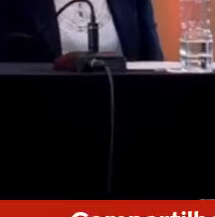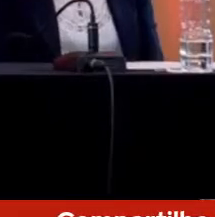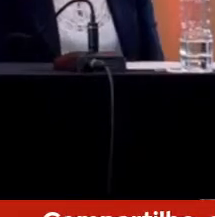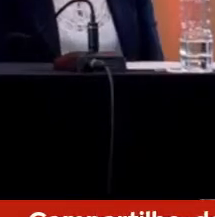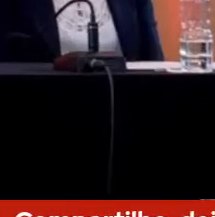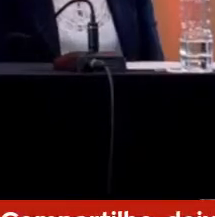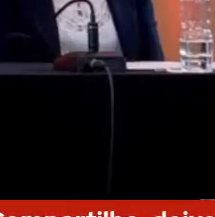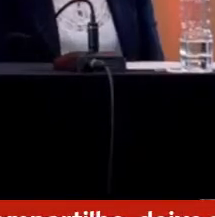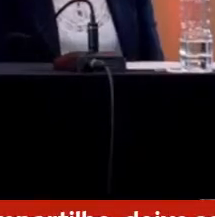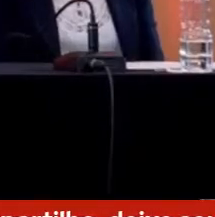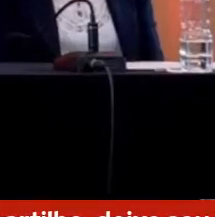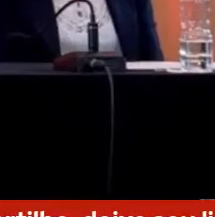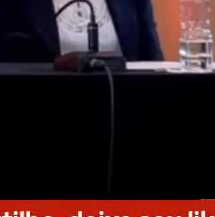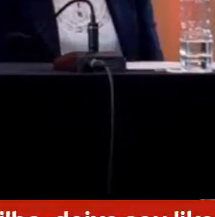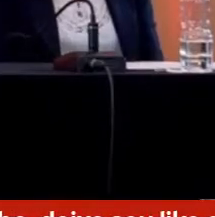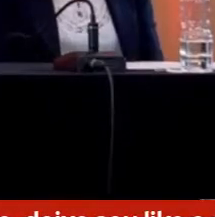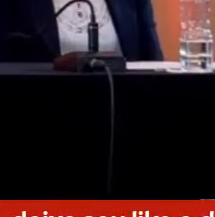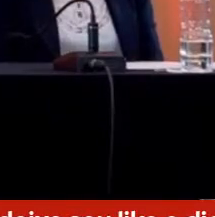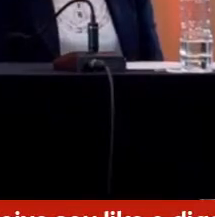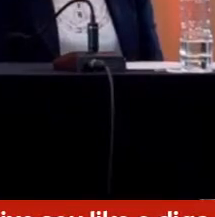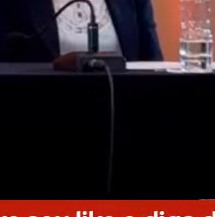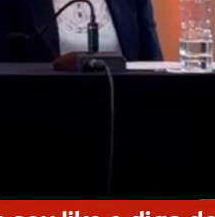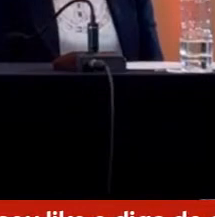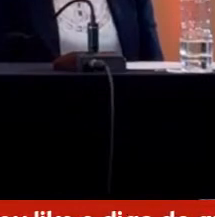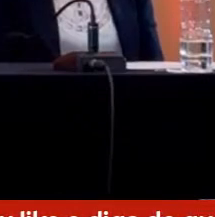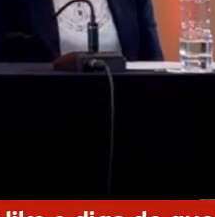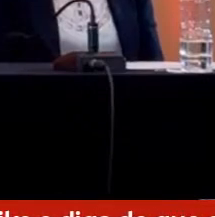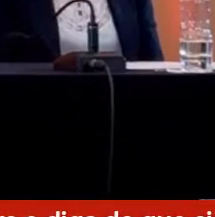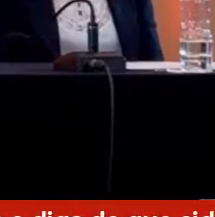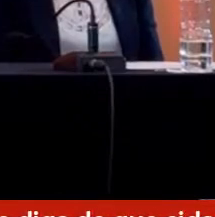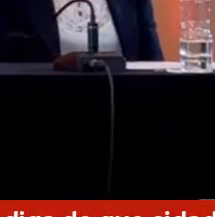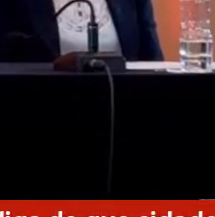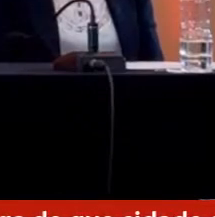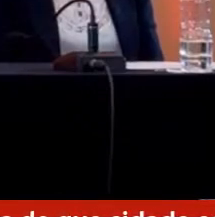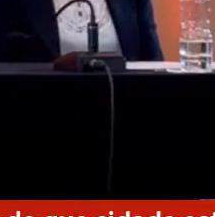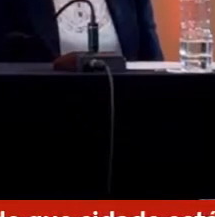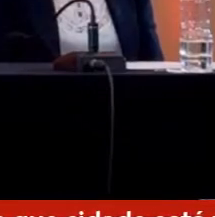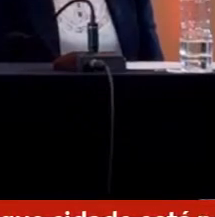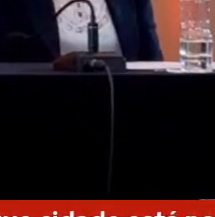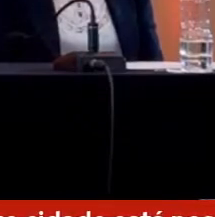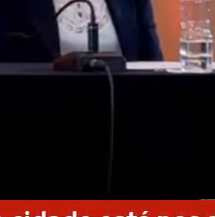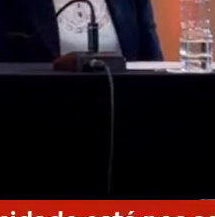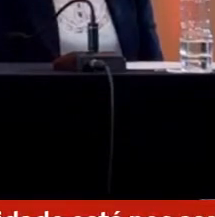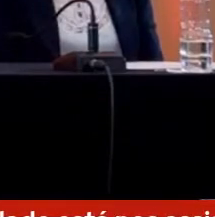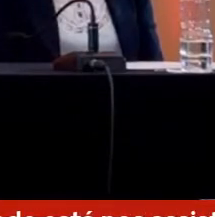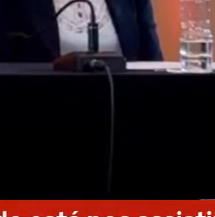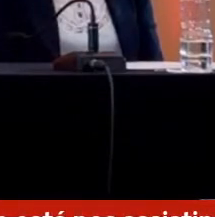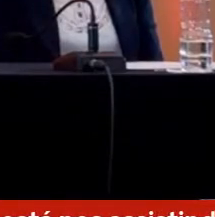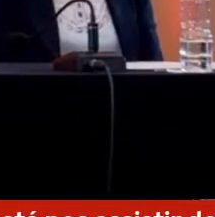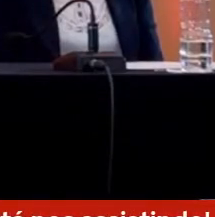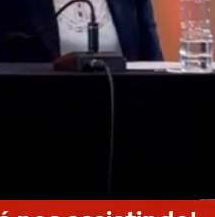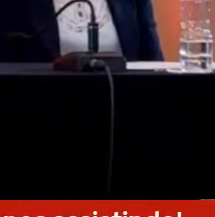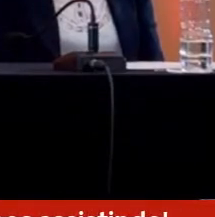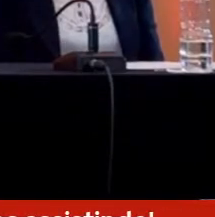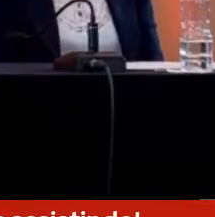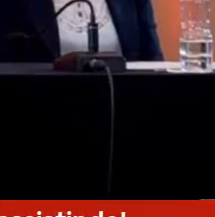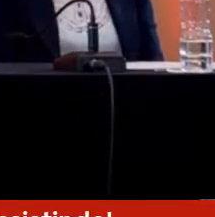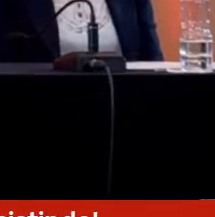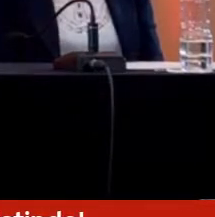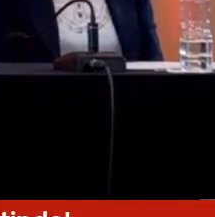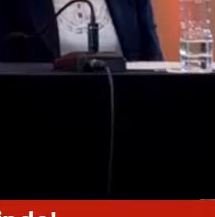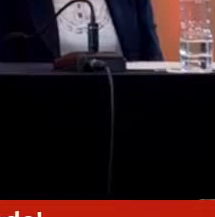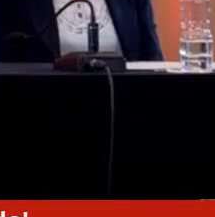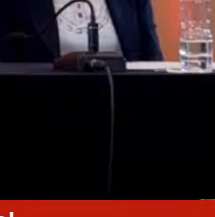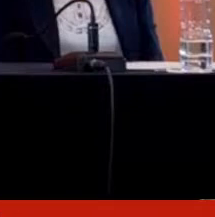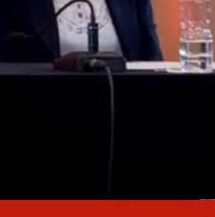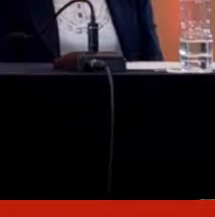Inglaterra, do ponto de vista das conquistas do direito do povo trabalhador, da renda per capita do nosso povo, da